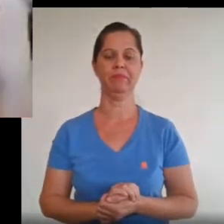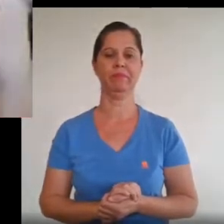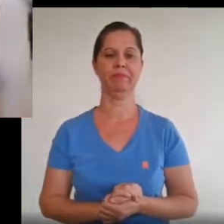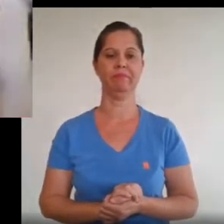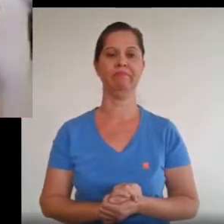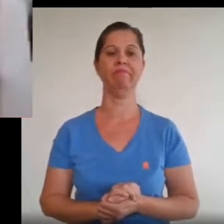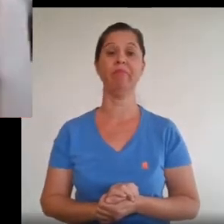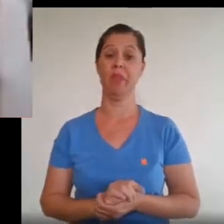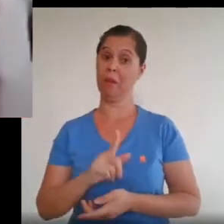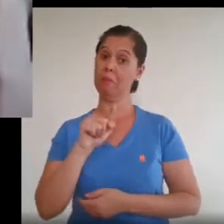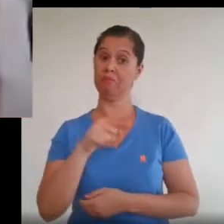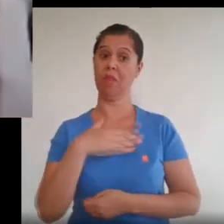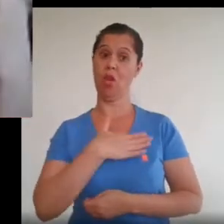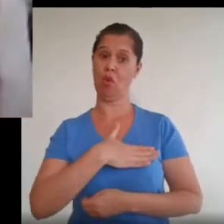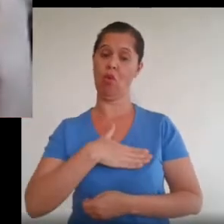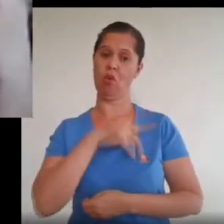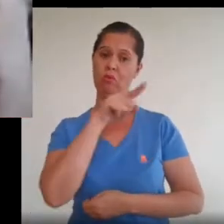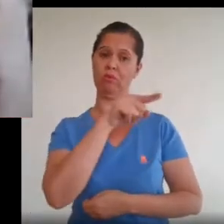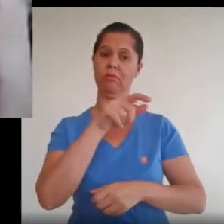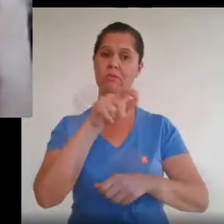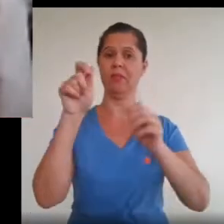Tá? Eu gosto